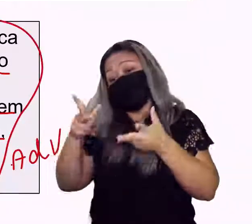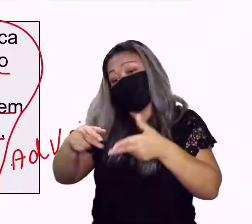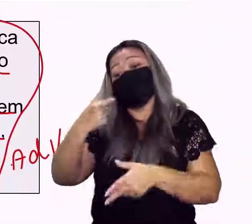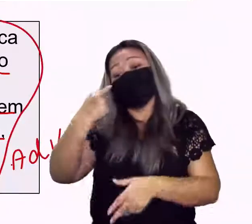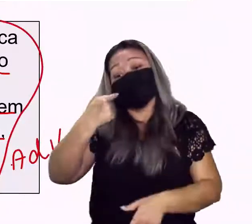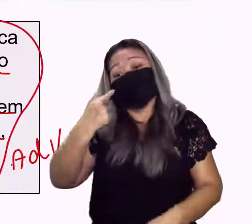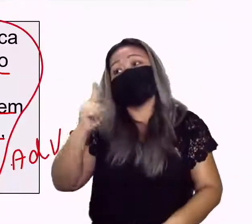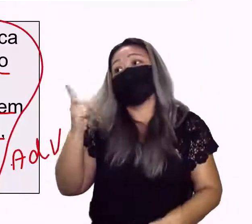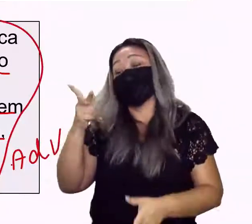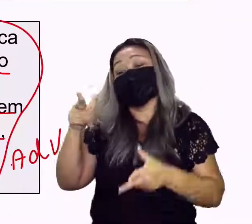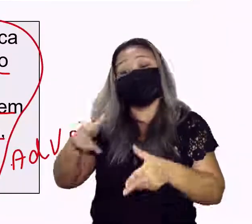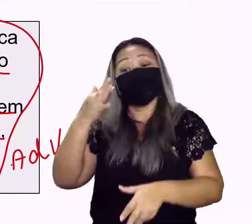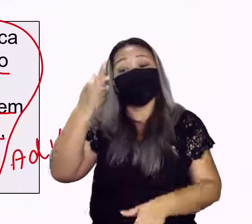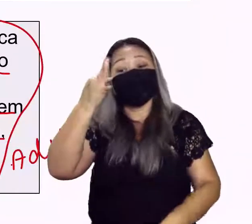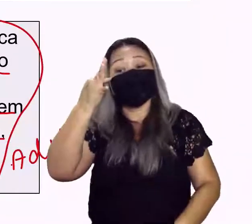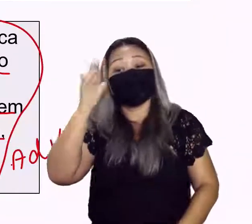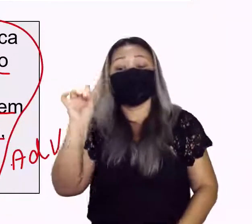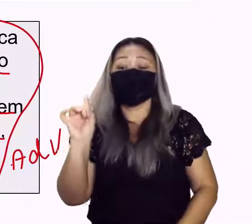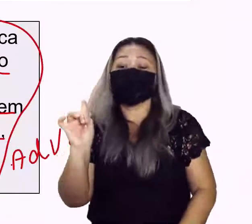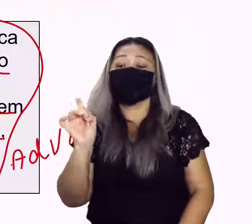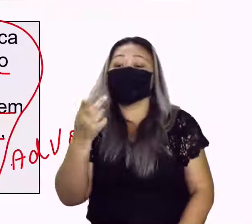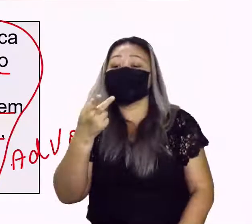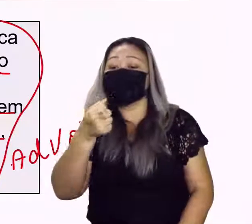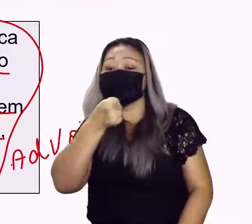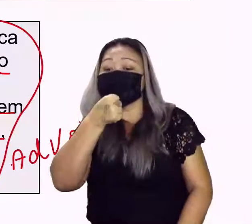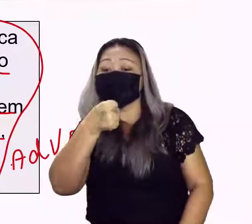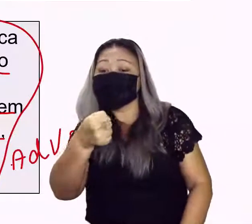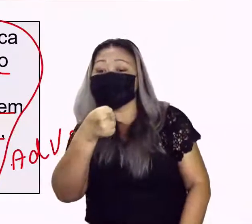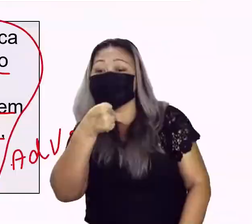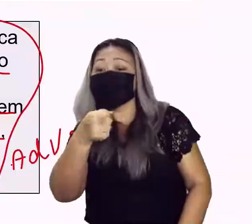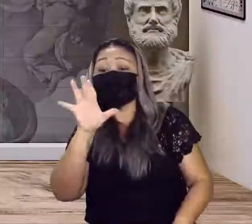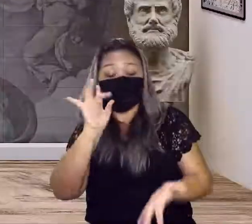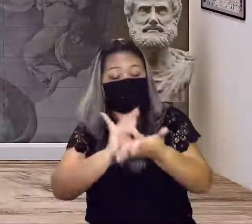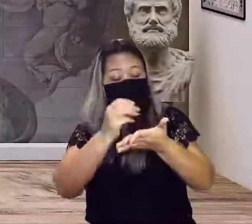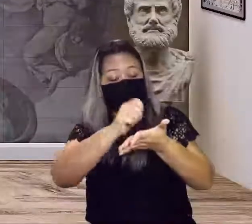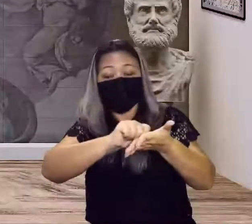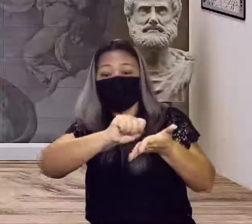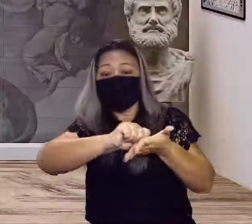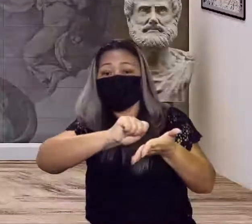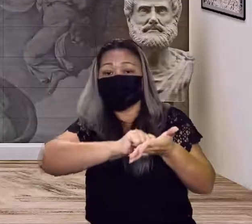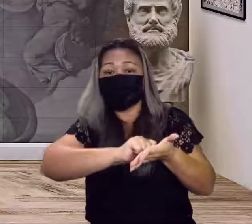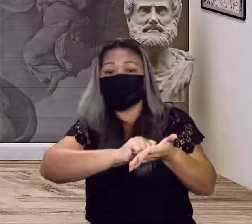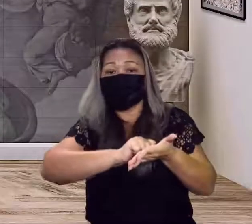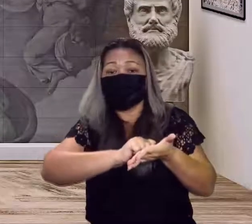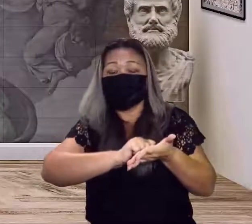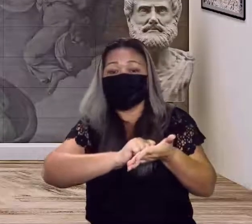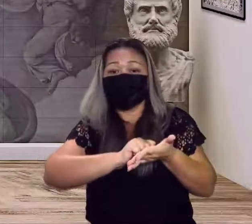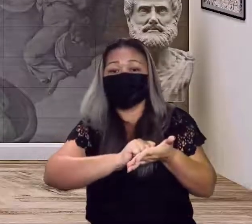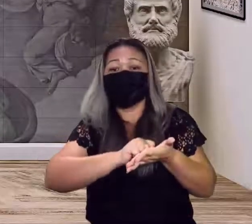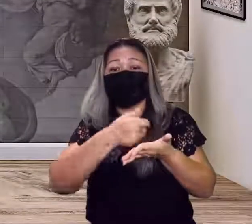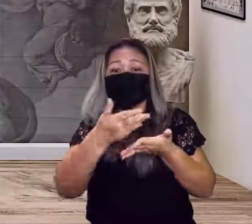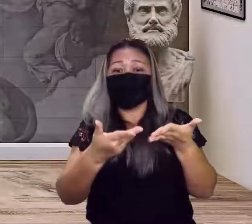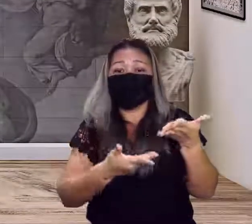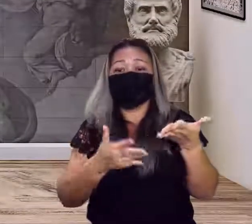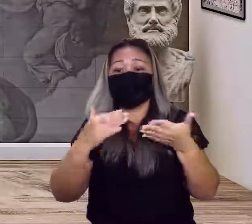contradições, não. Por exemplo, dentro do depoimento. O depoimento é algo verdadeiro, tá? Aí vai lá, vão dizer que me chamaram, né,